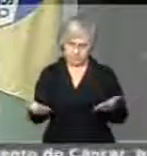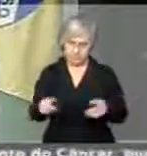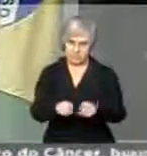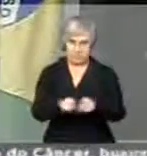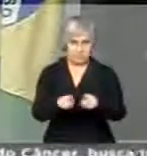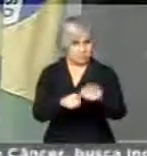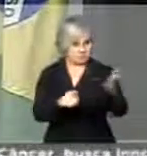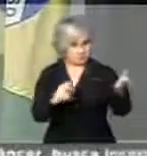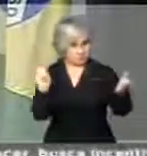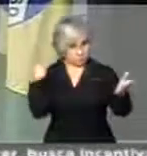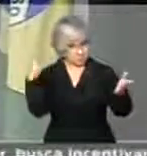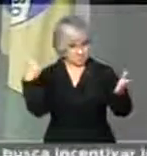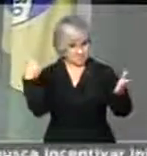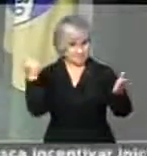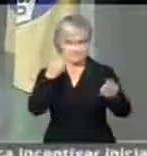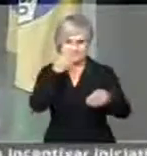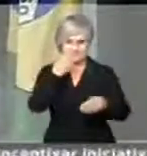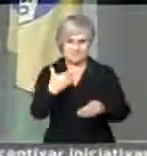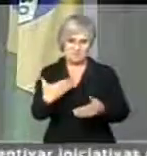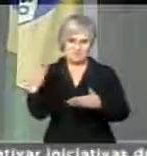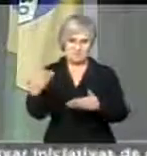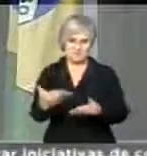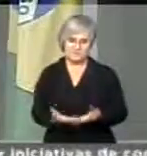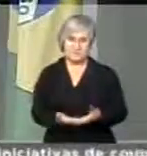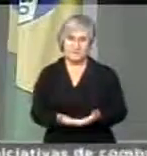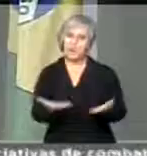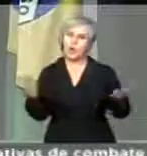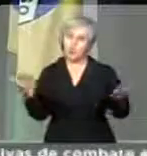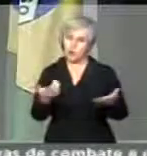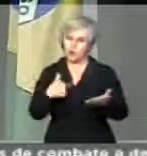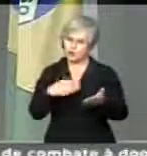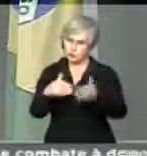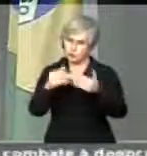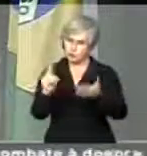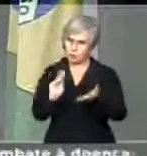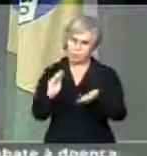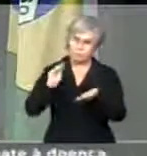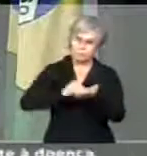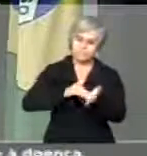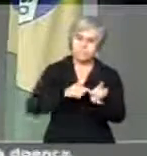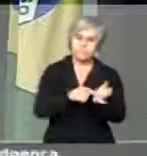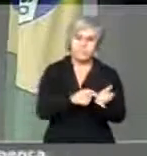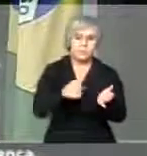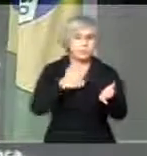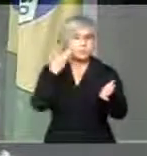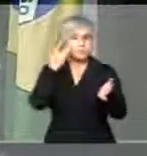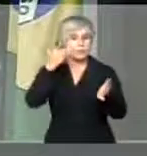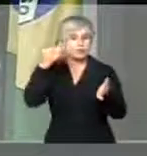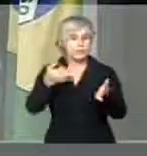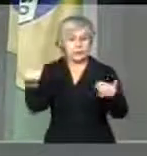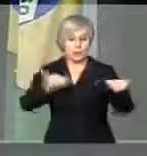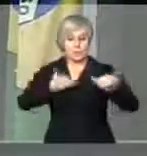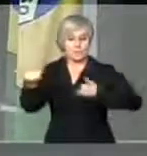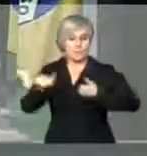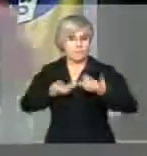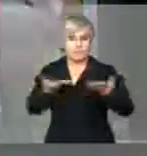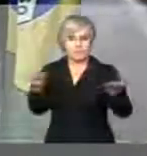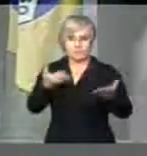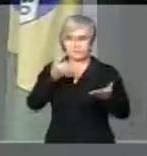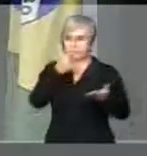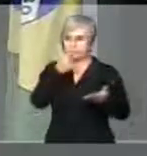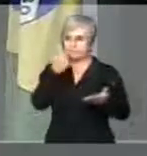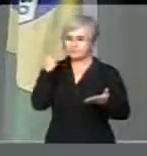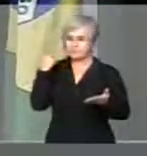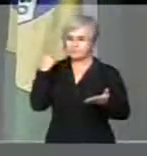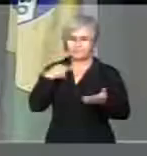Rio Grande do Sul. Hoje, quando me inscrevi aqui, eu não tinha ainda uma informação que chegou a mim após